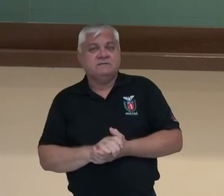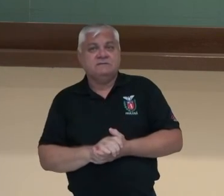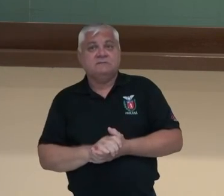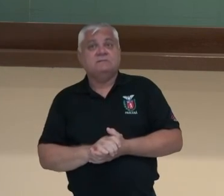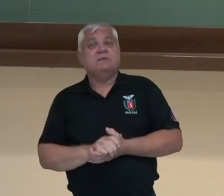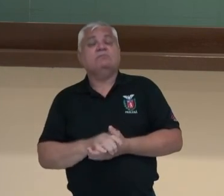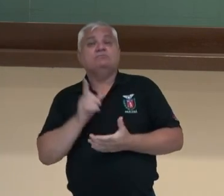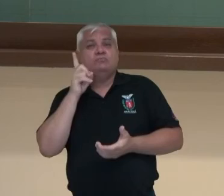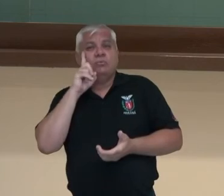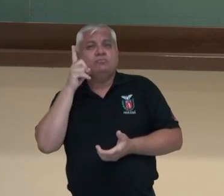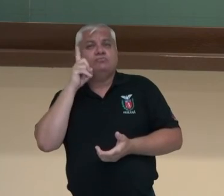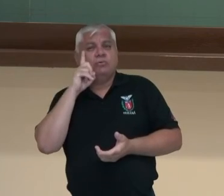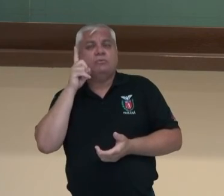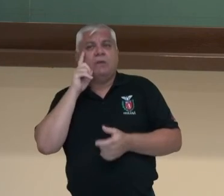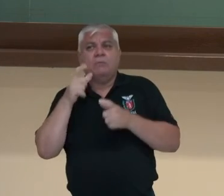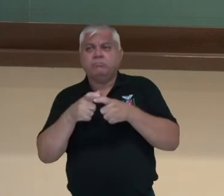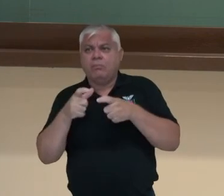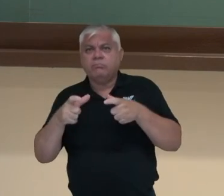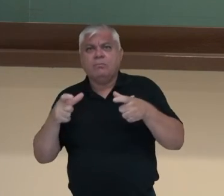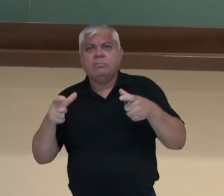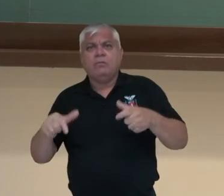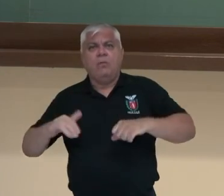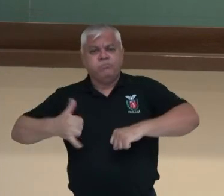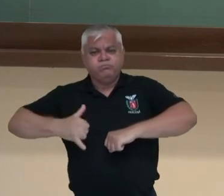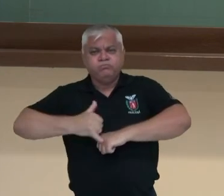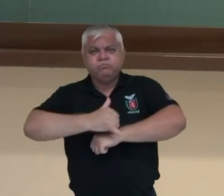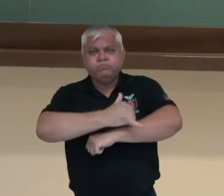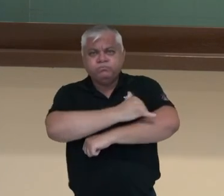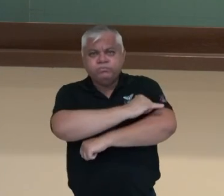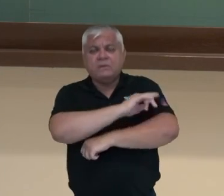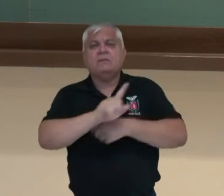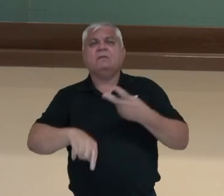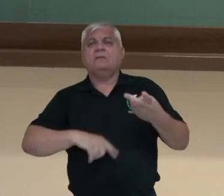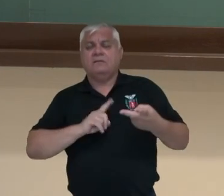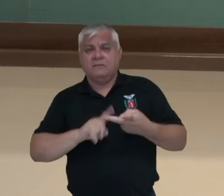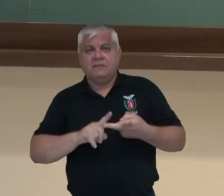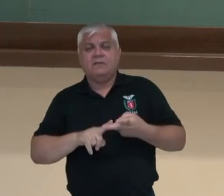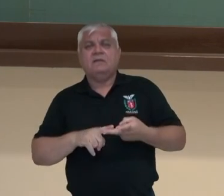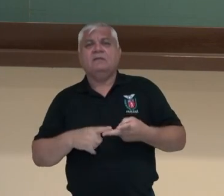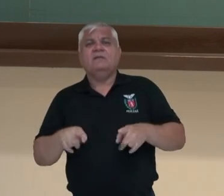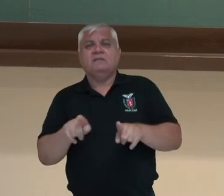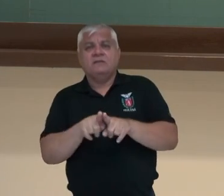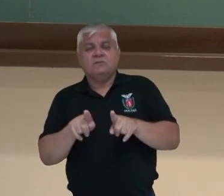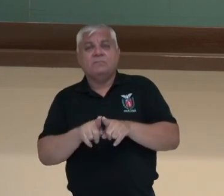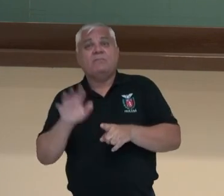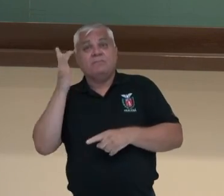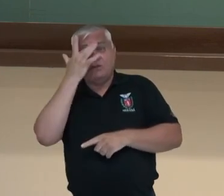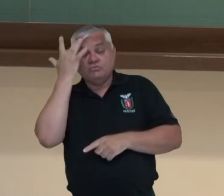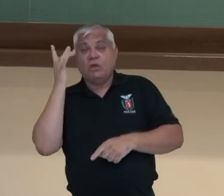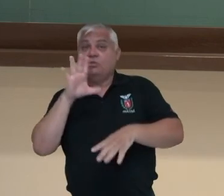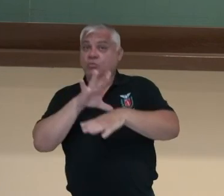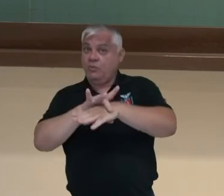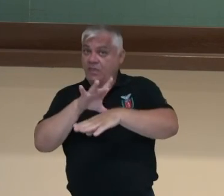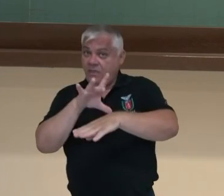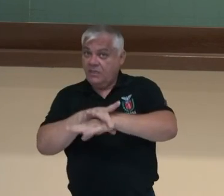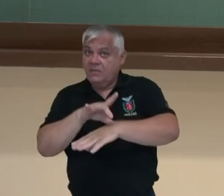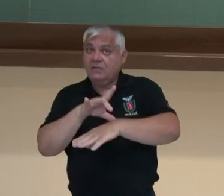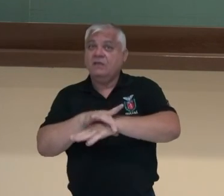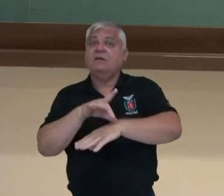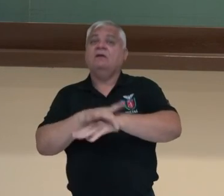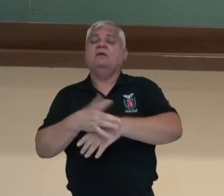mais ali aumentando assim, a obesidade, aumentando ali o número de pessoas que têm problema